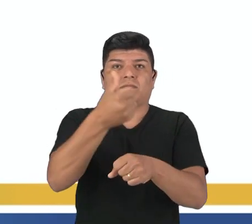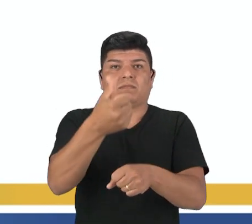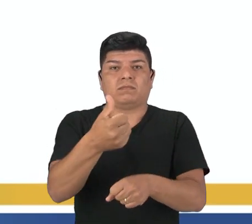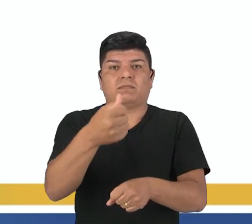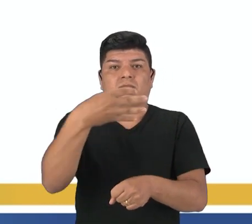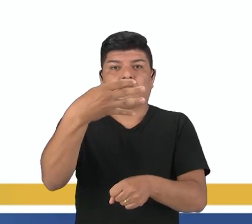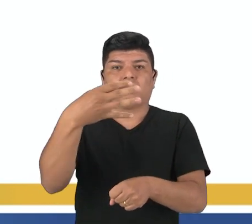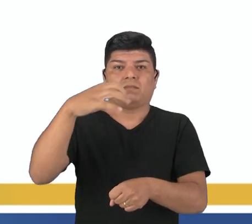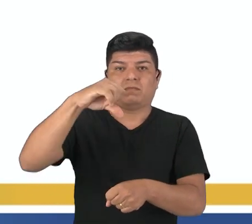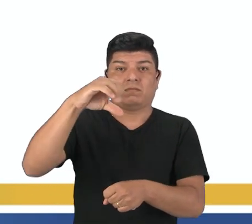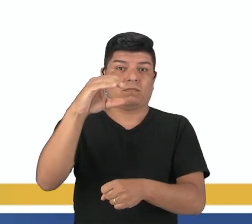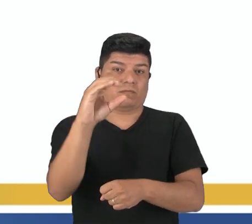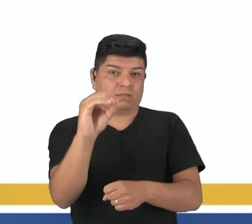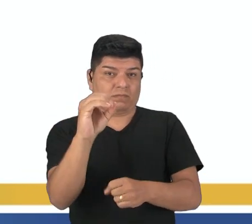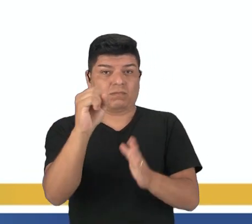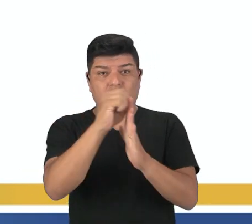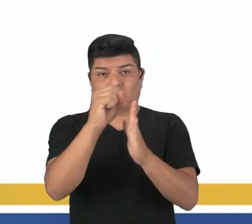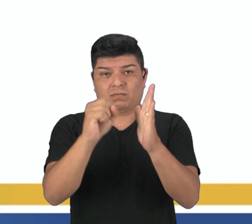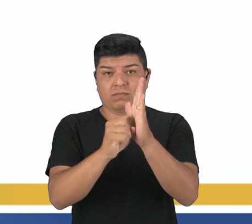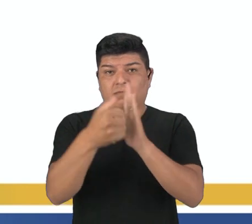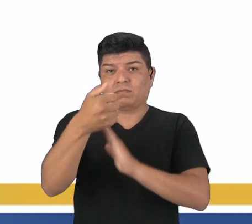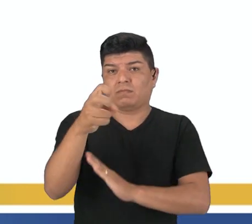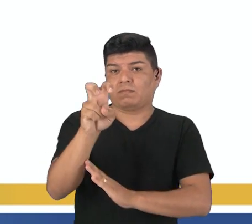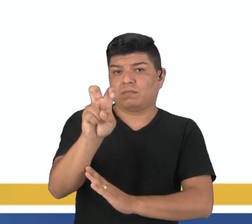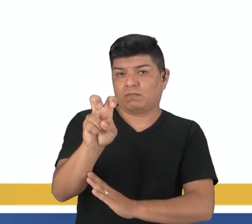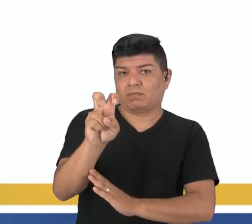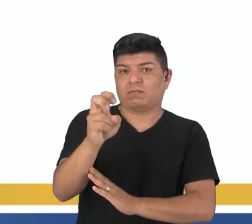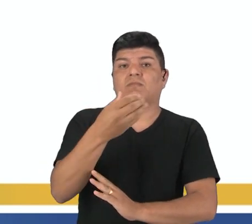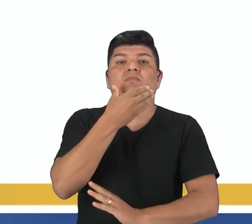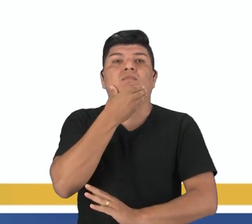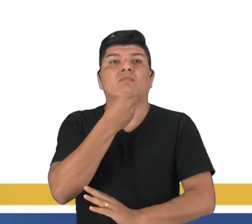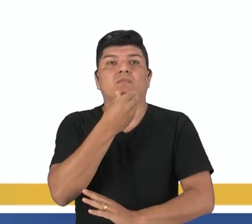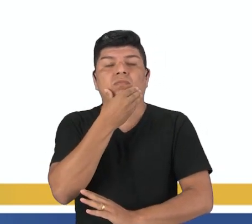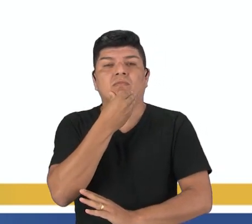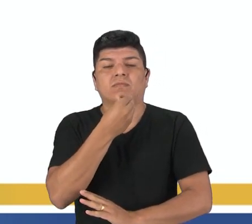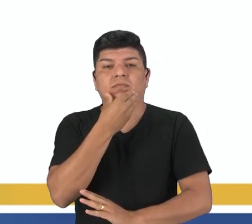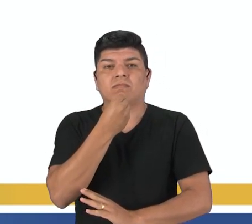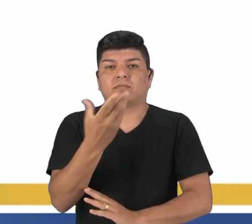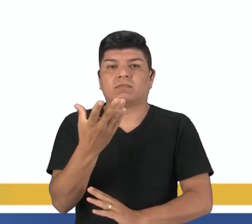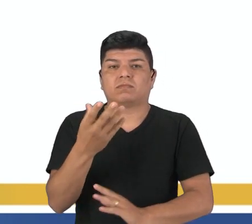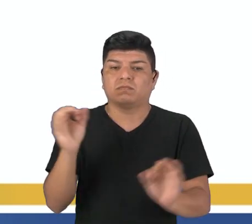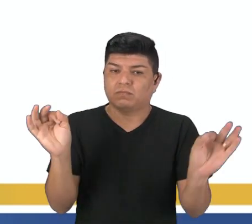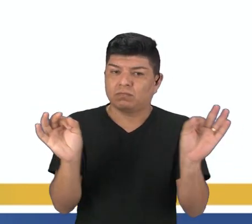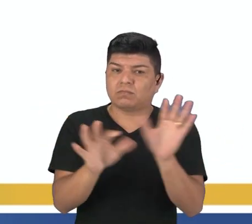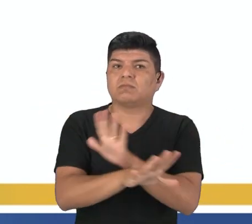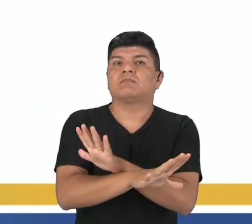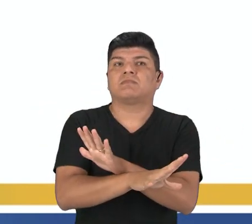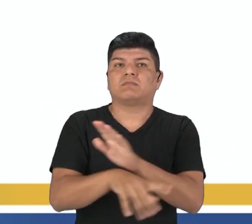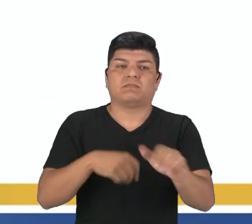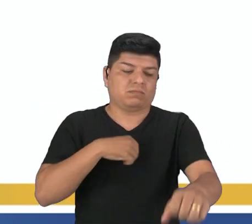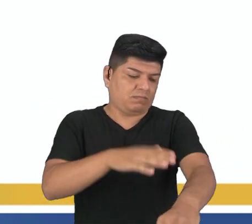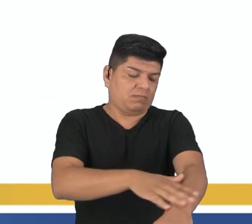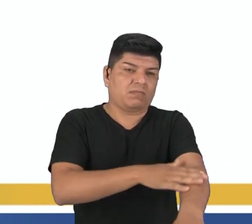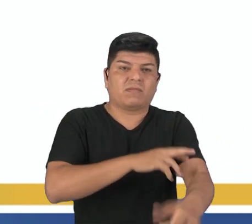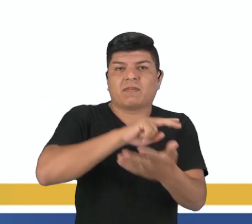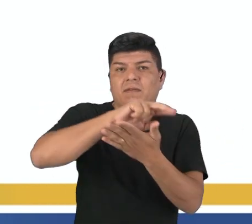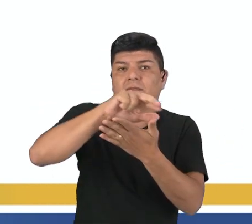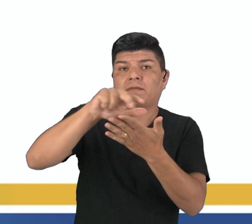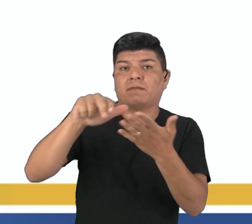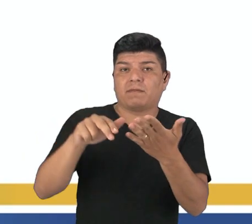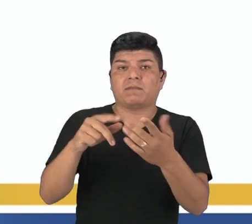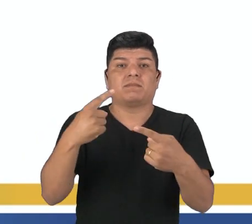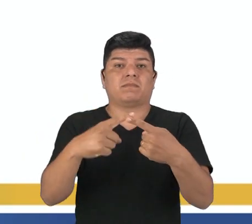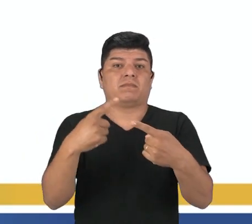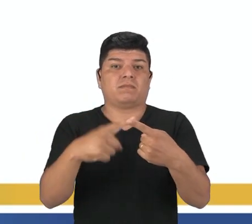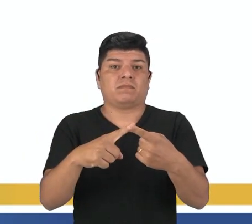1490, século XV. E ele coloca um homem como se esse homem fosse completo, tem vários braços e pernas, porque ele é um